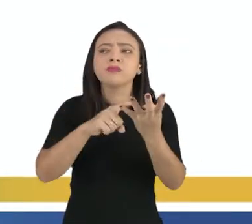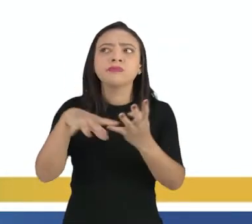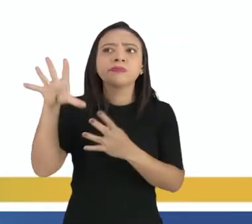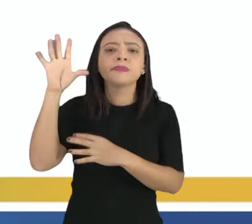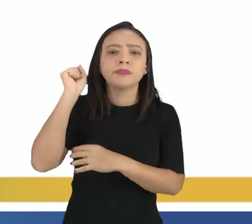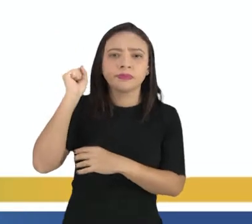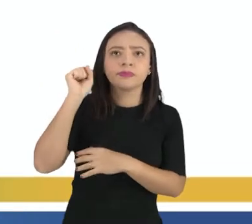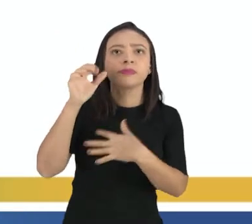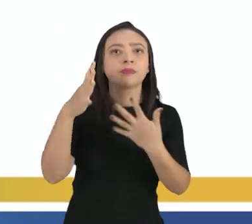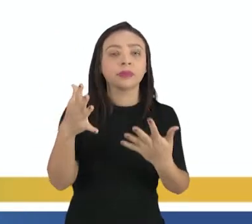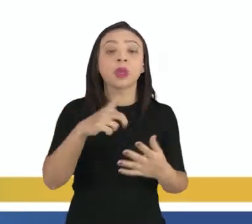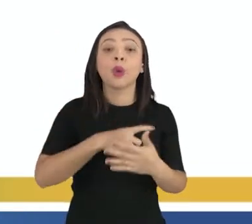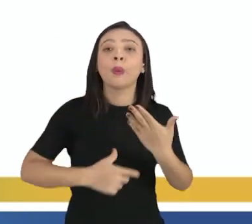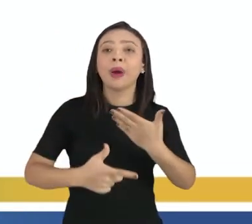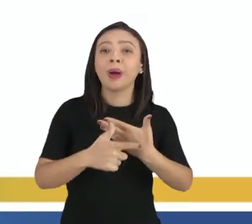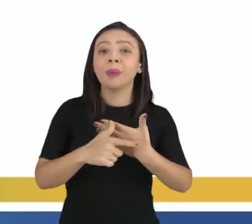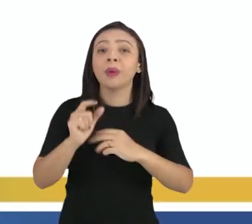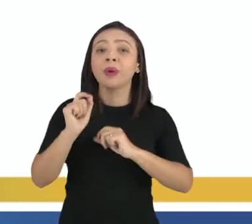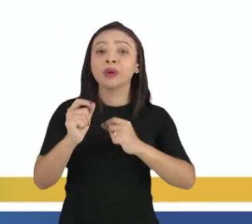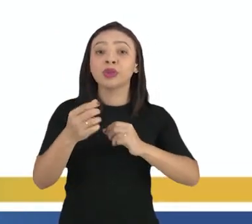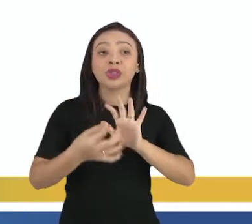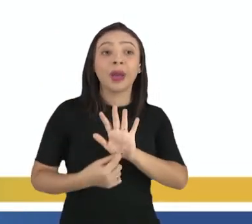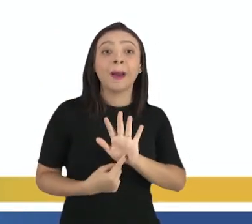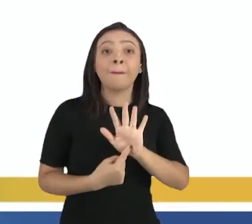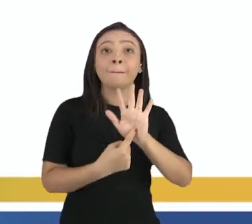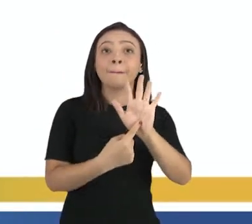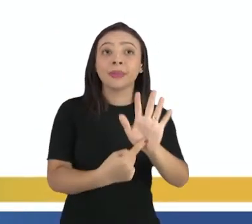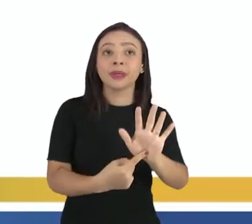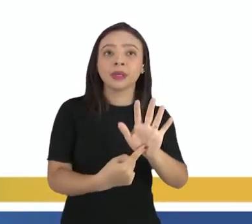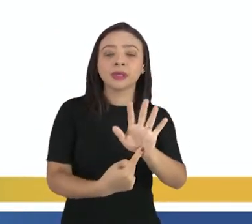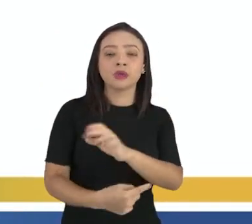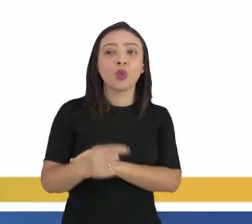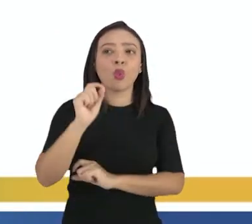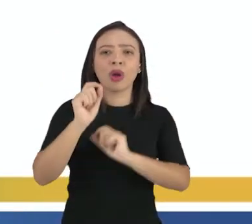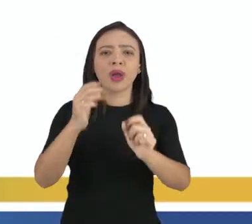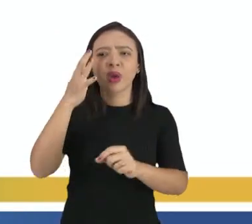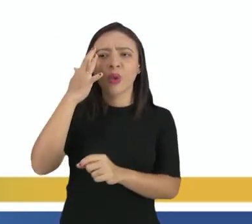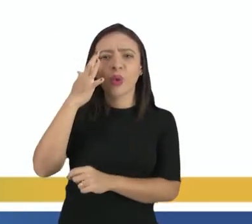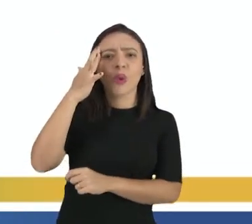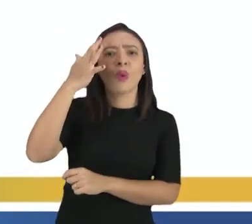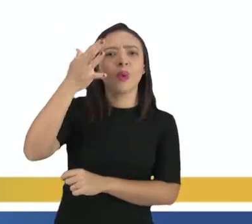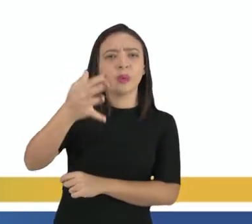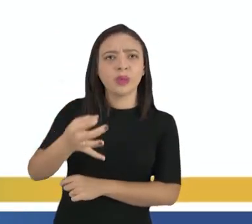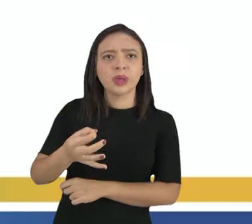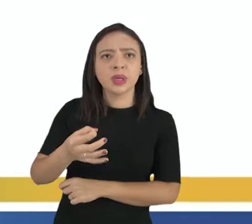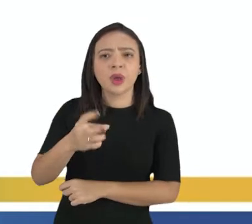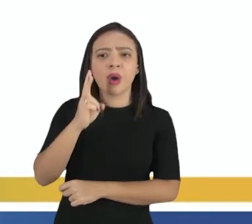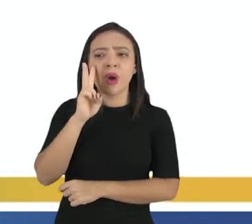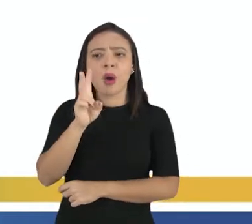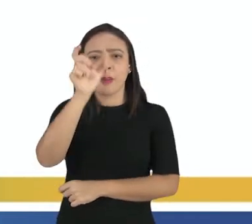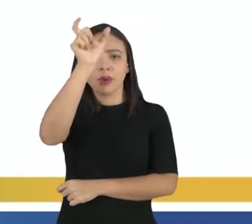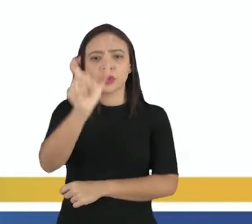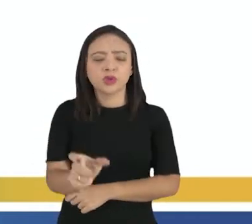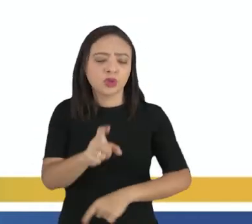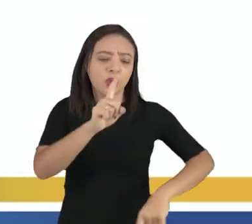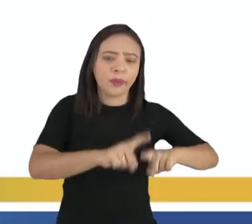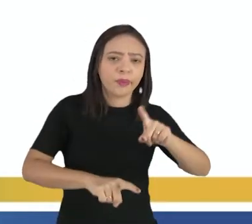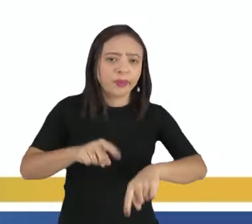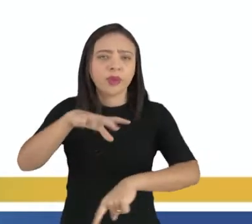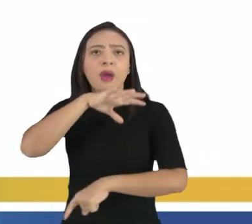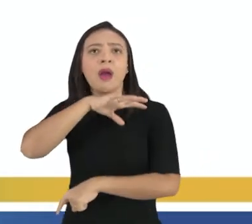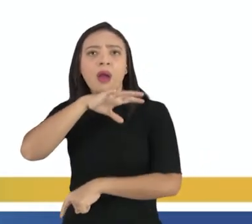audição no intuito de relatar as impressões capturadas com base em uma pessoa objeto